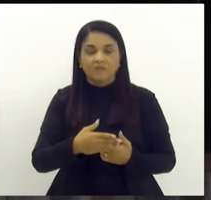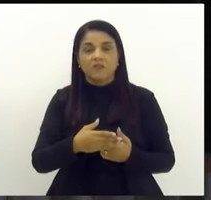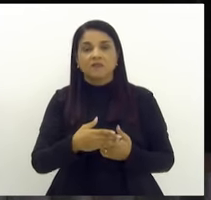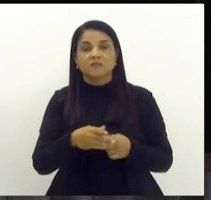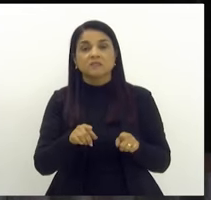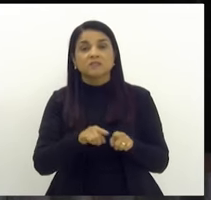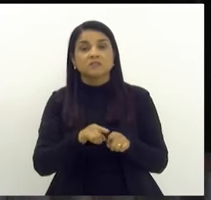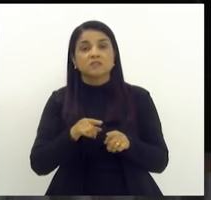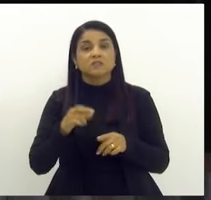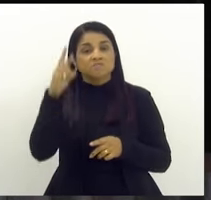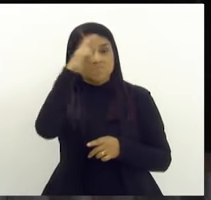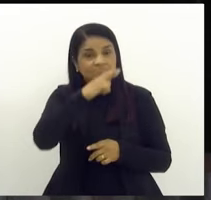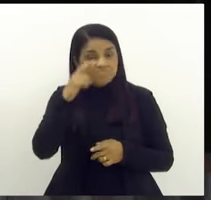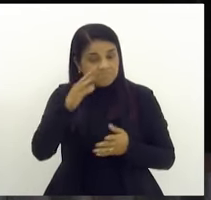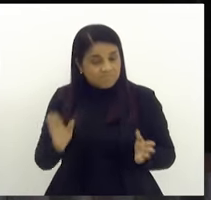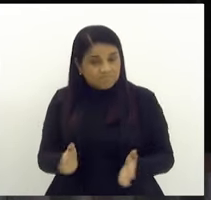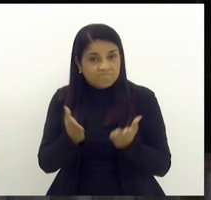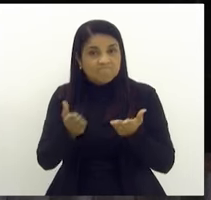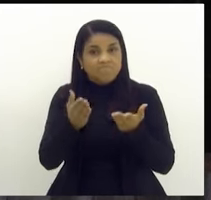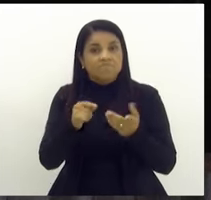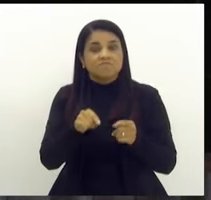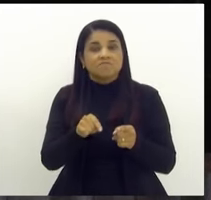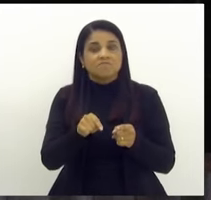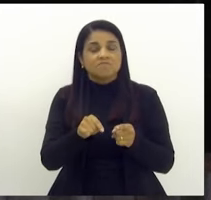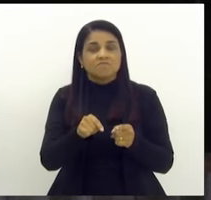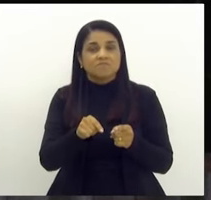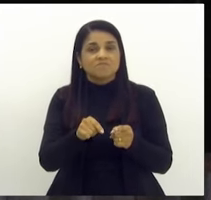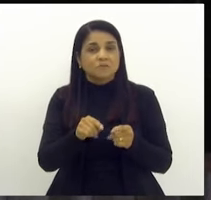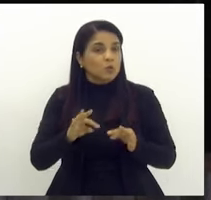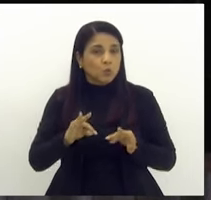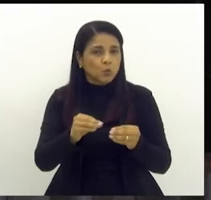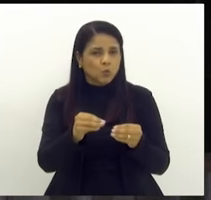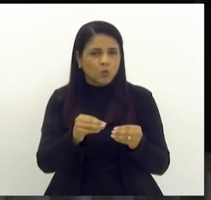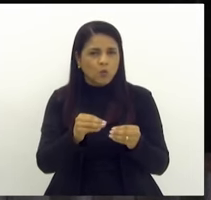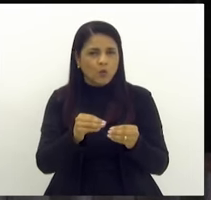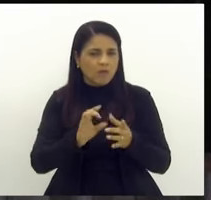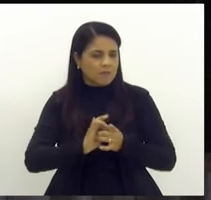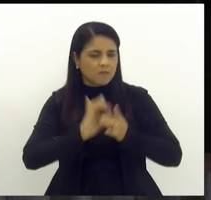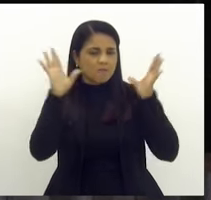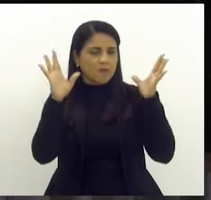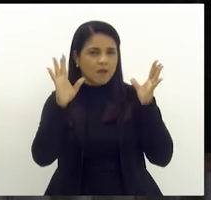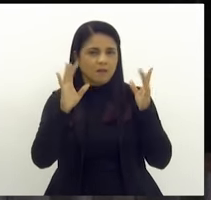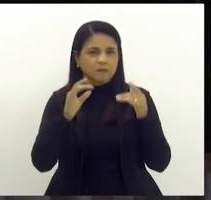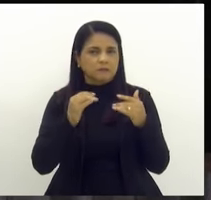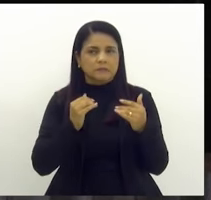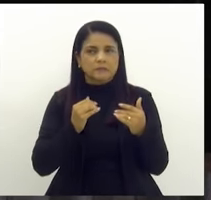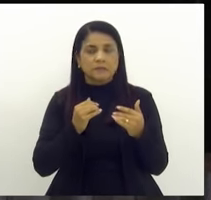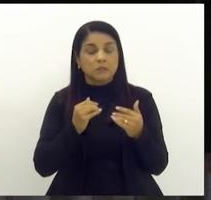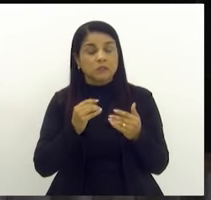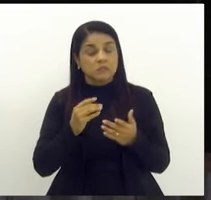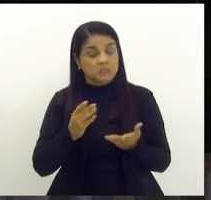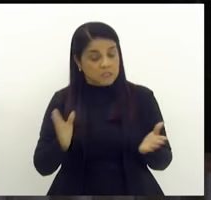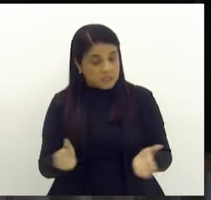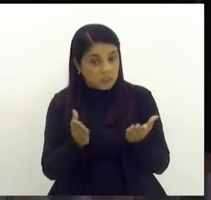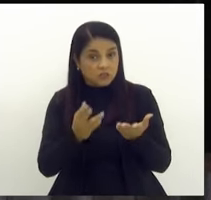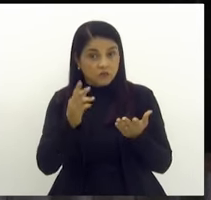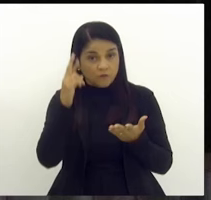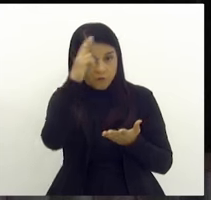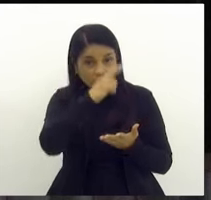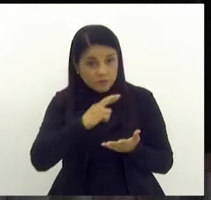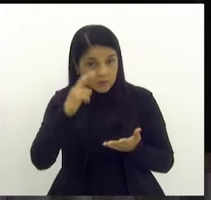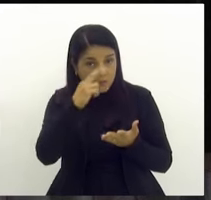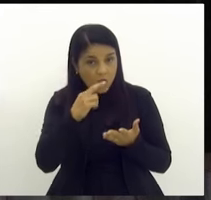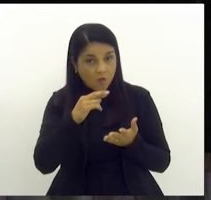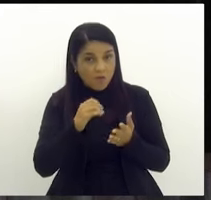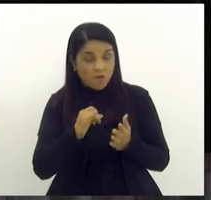incentivos fiscais aqui nessa casa é uma farra tudo incentivo fiscal ninguém compara porque para ser D incentivo fiscal tem que dizer a quem vai